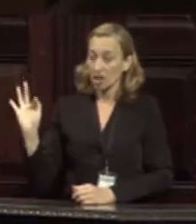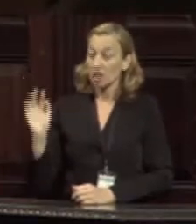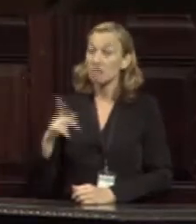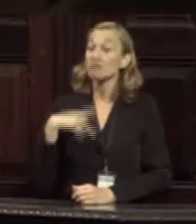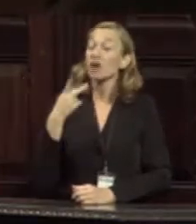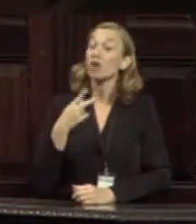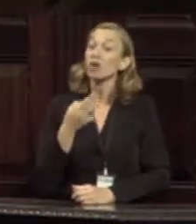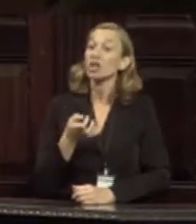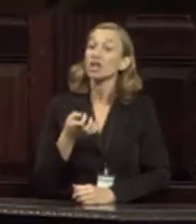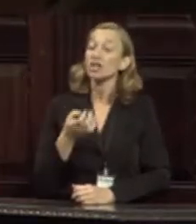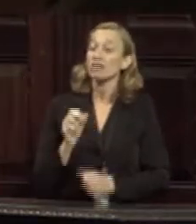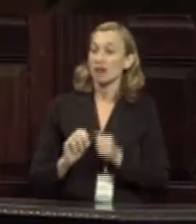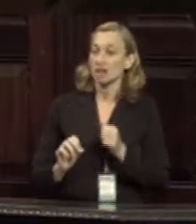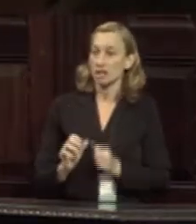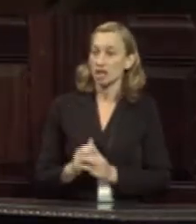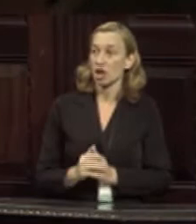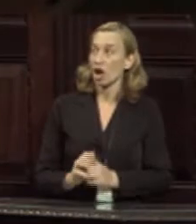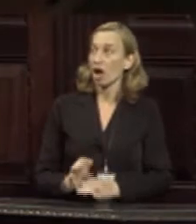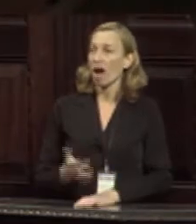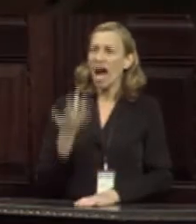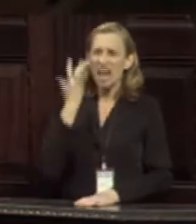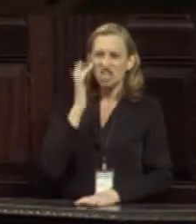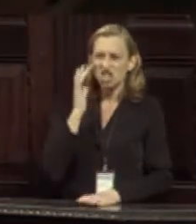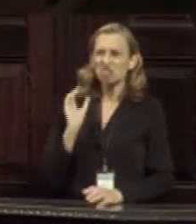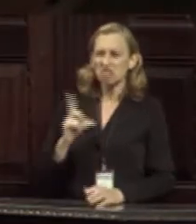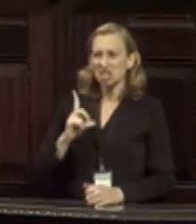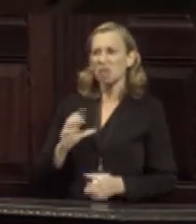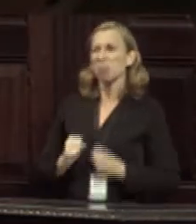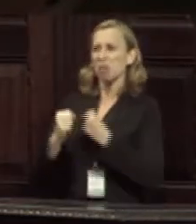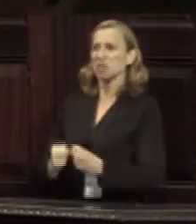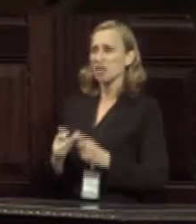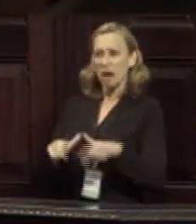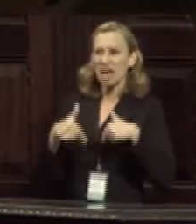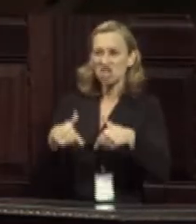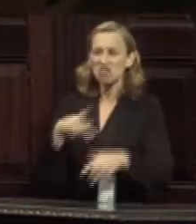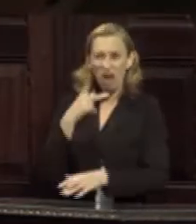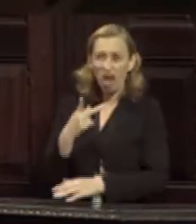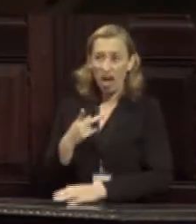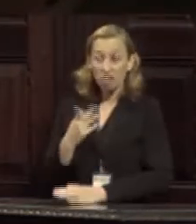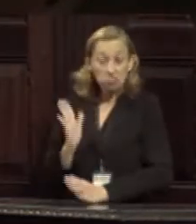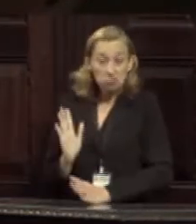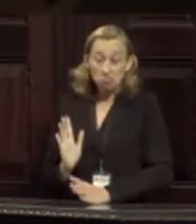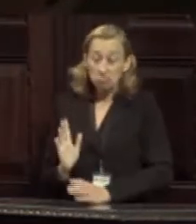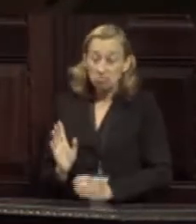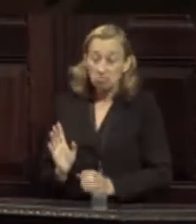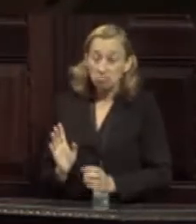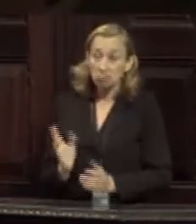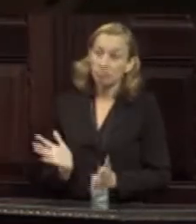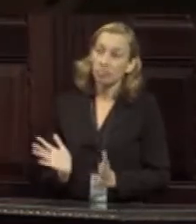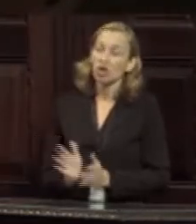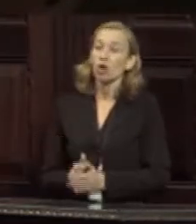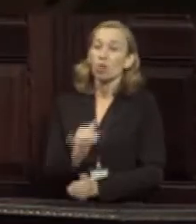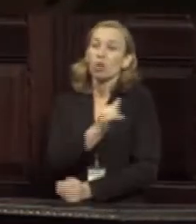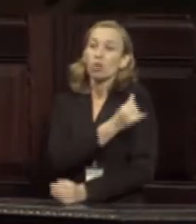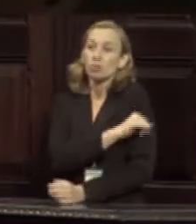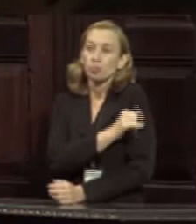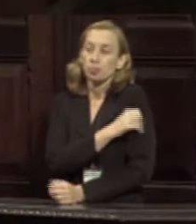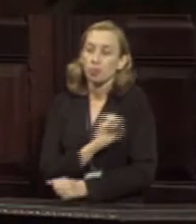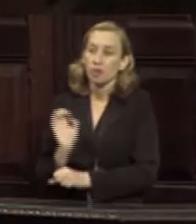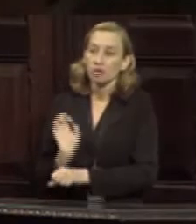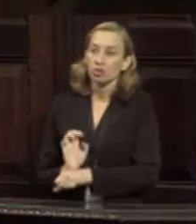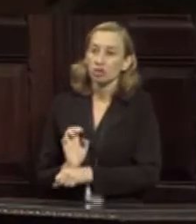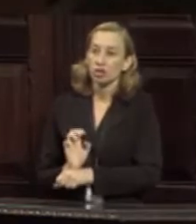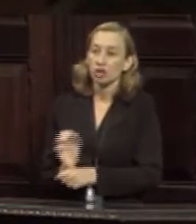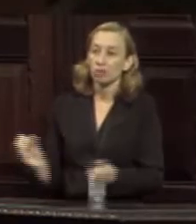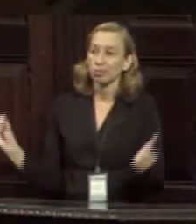União, pudesse decidir contra estados e municípios. E o estado do Rio de Janeiro se